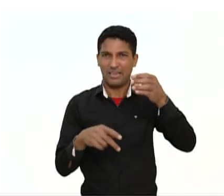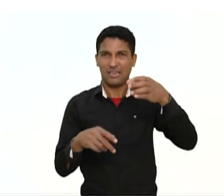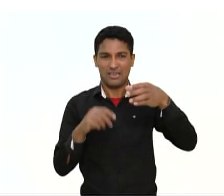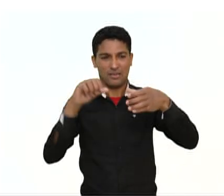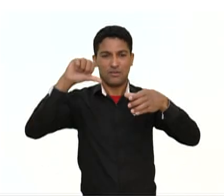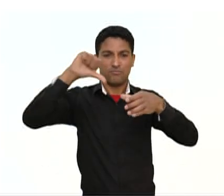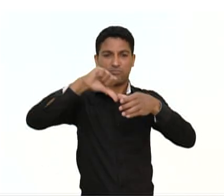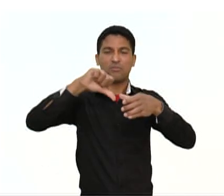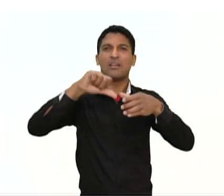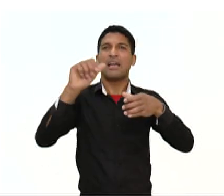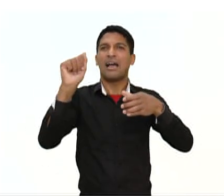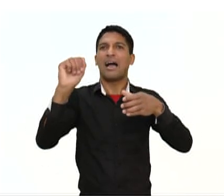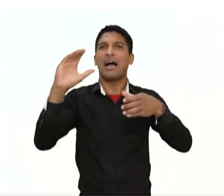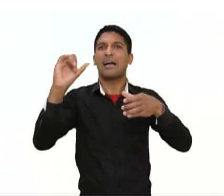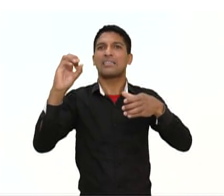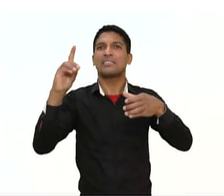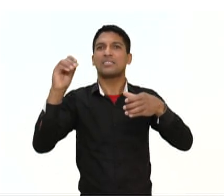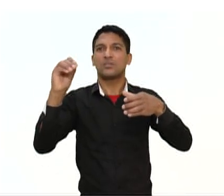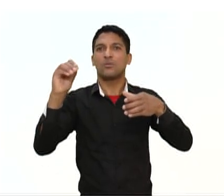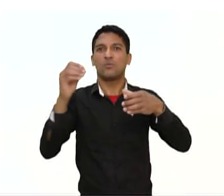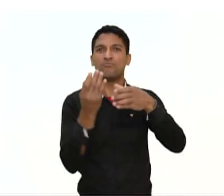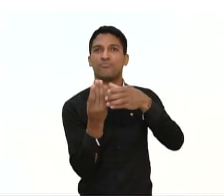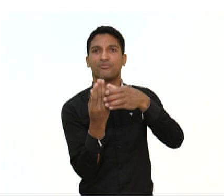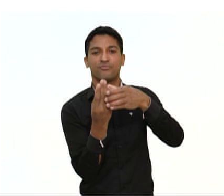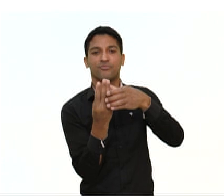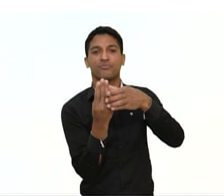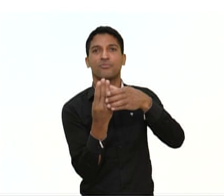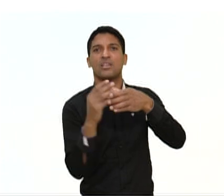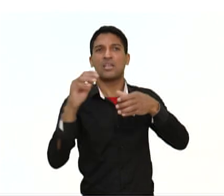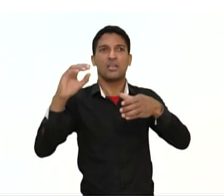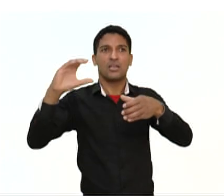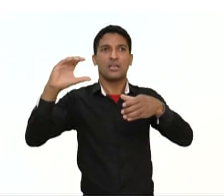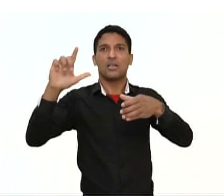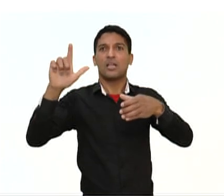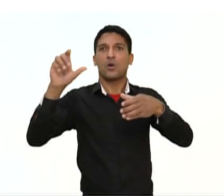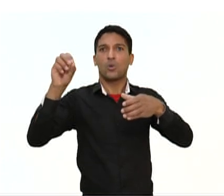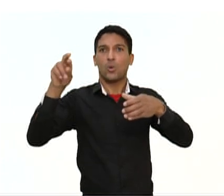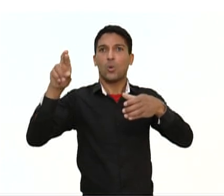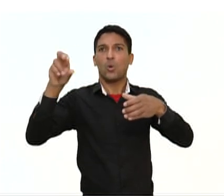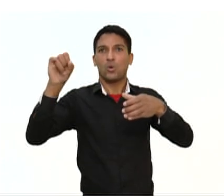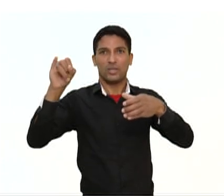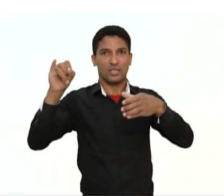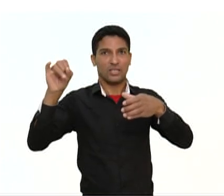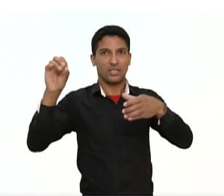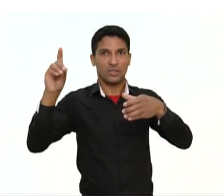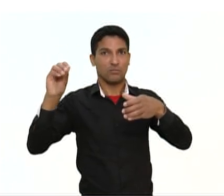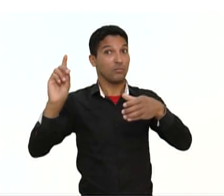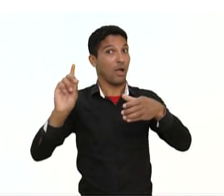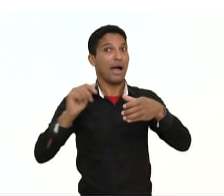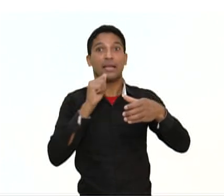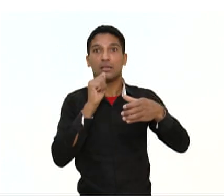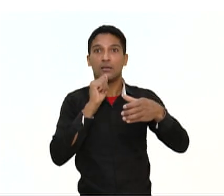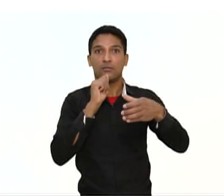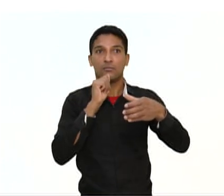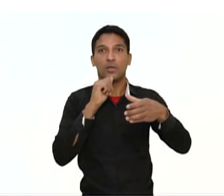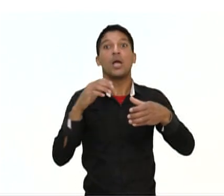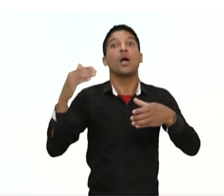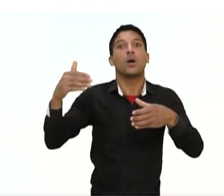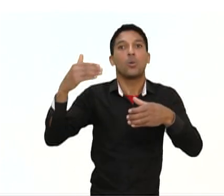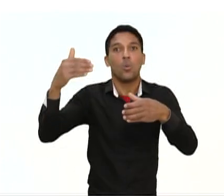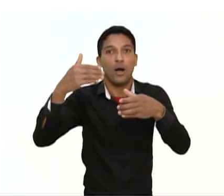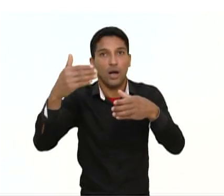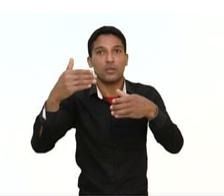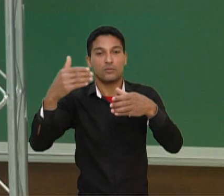gasoso, certo? E aí, quando ele é misturado com a água, eu consigo fazer